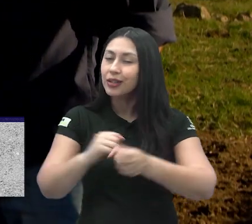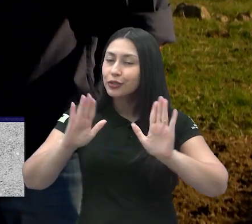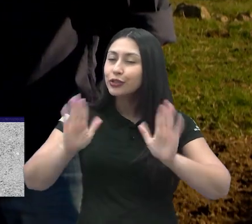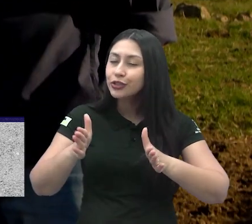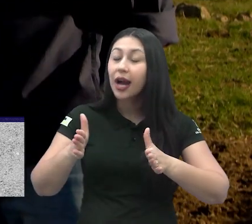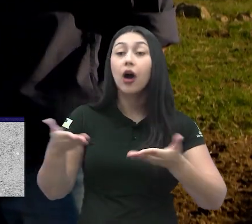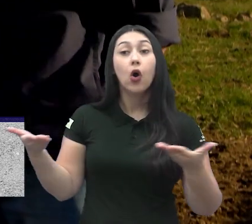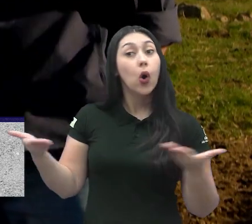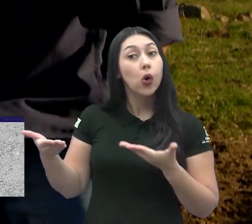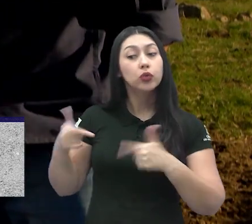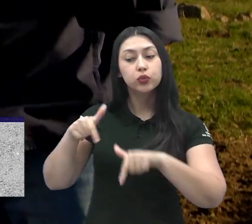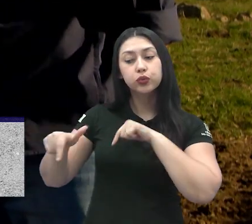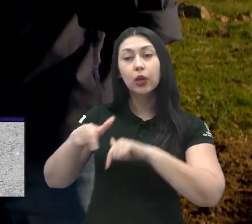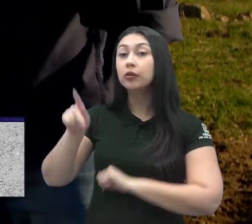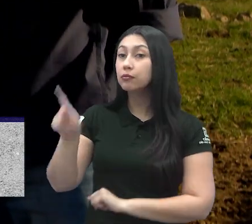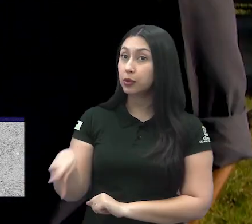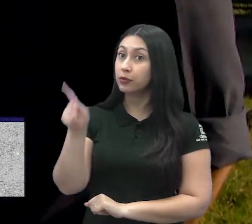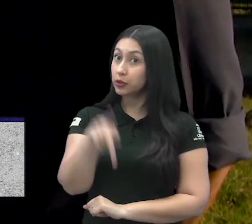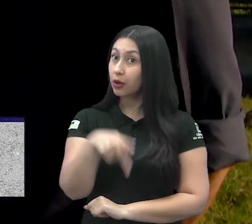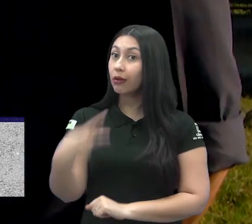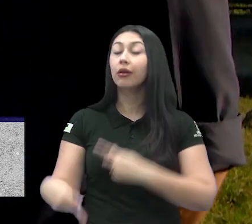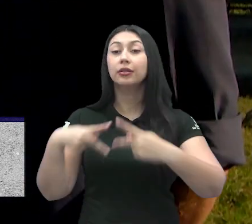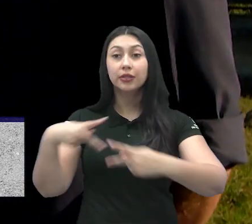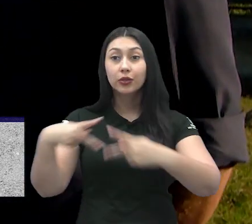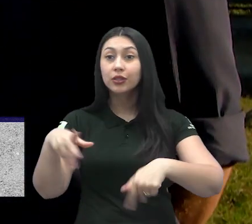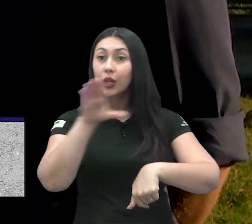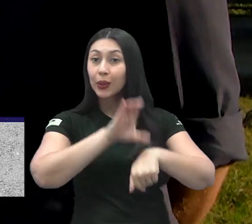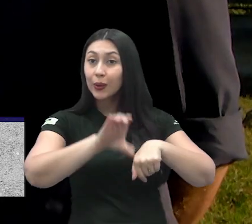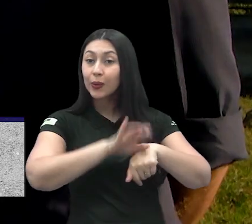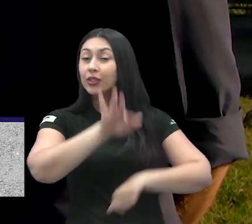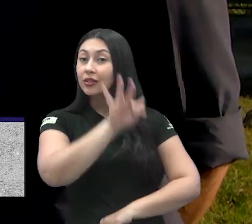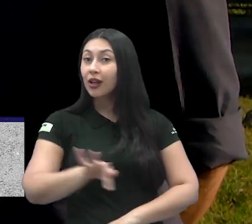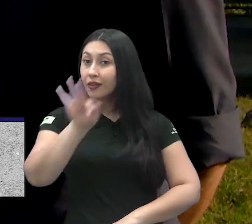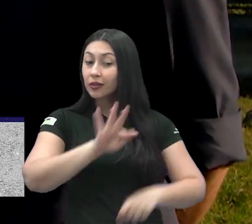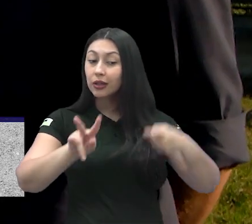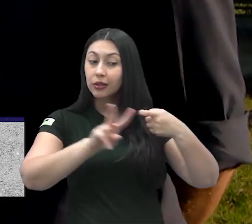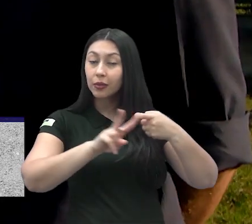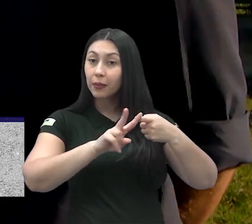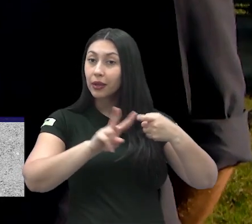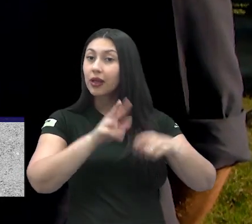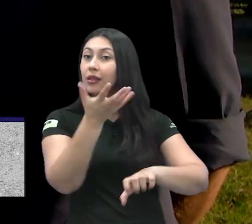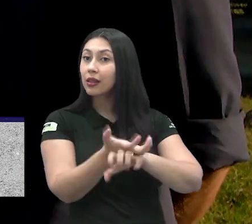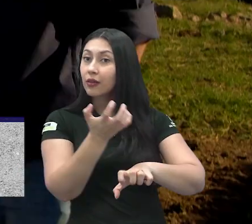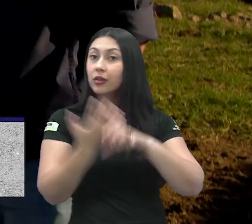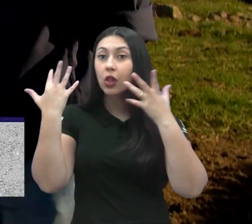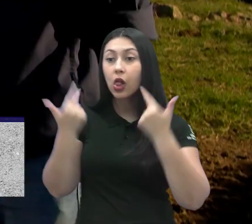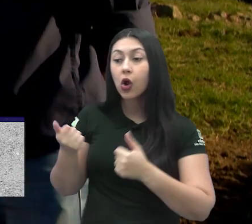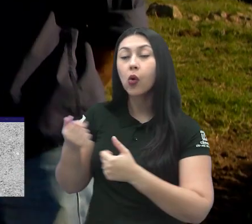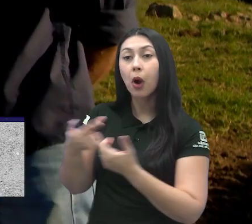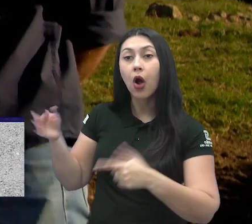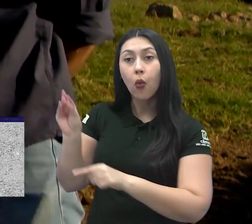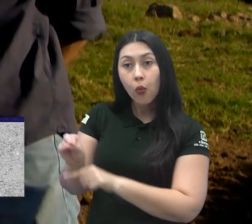hoje como professor aqui em São José dos Campos. Dou aula no curso de medicina veterinária, mas atuando com as disciplinas todas de zootecnia.